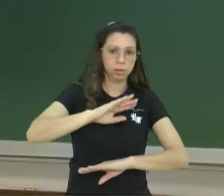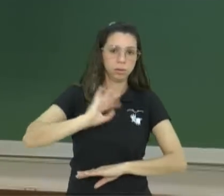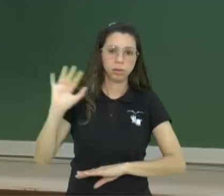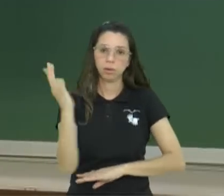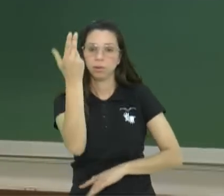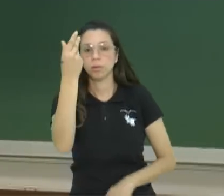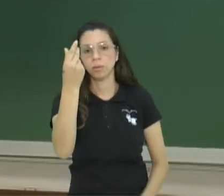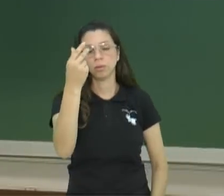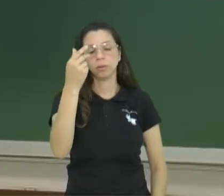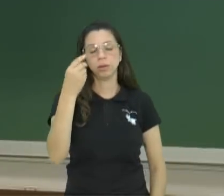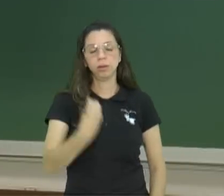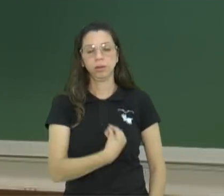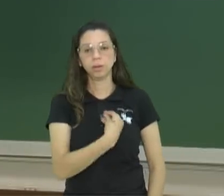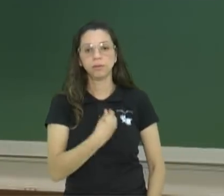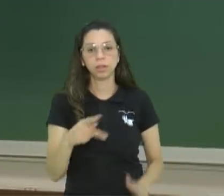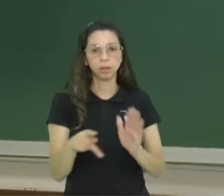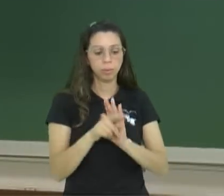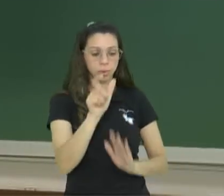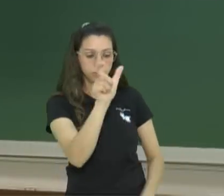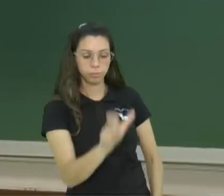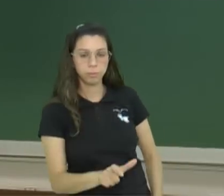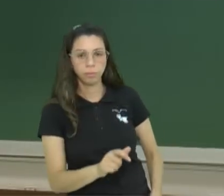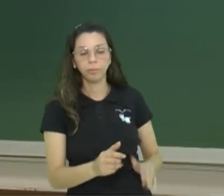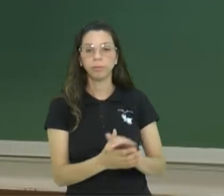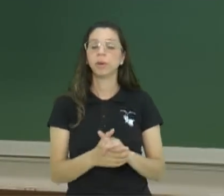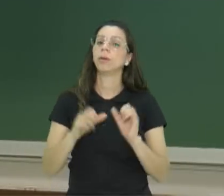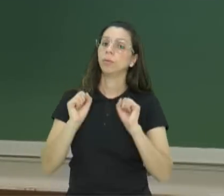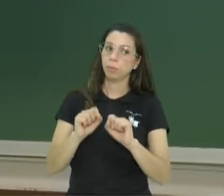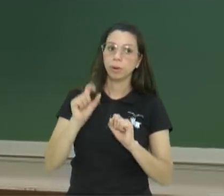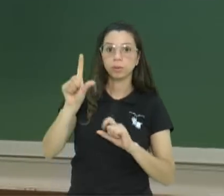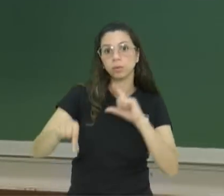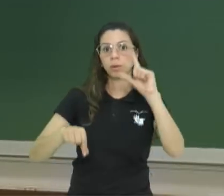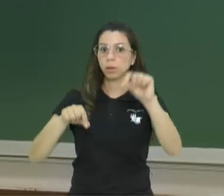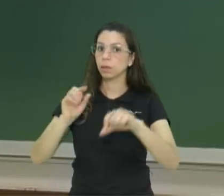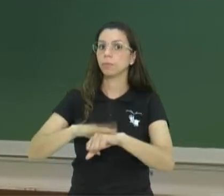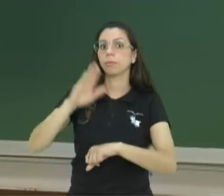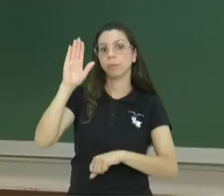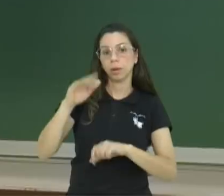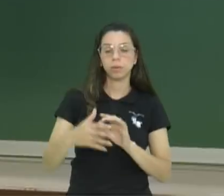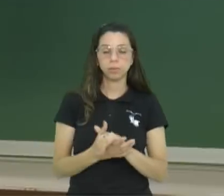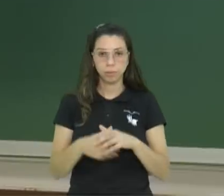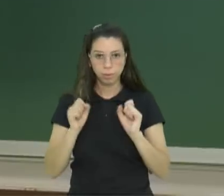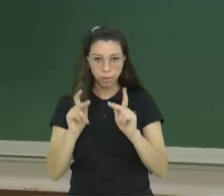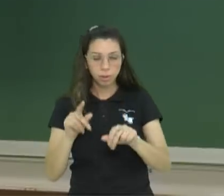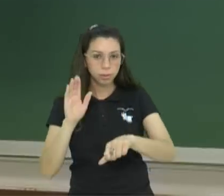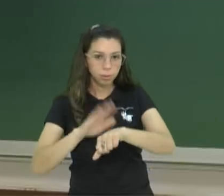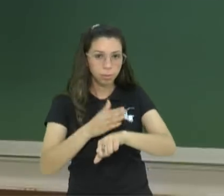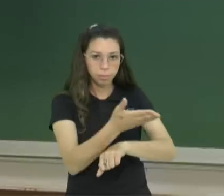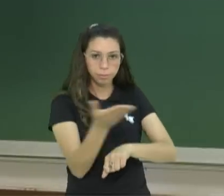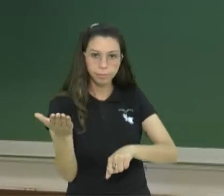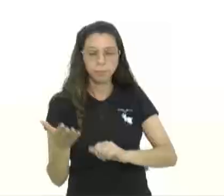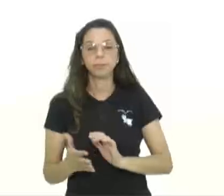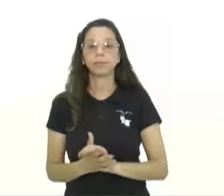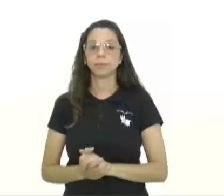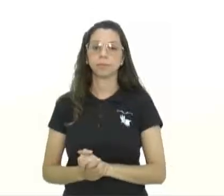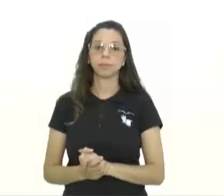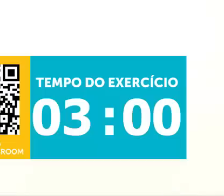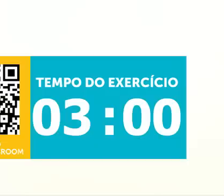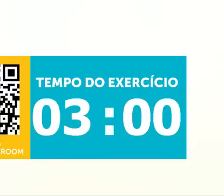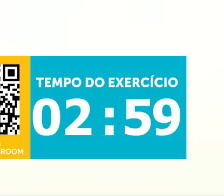pode marcar mais de uma, se você achar que mais de uma ali aparece no texto, ok? Vou dar um tempinho para vocês.